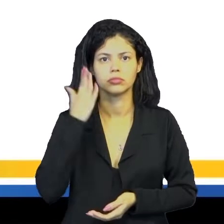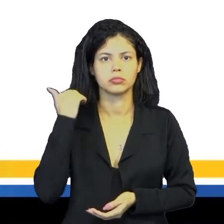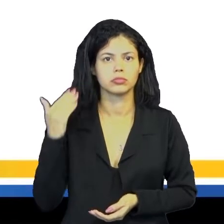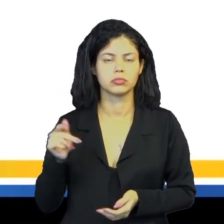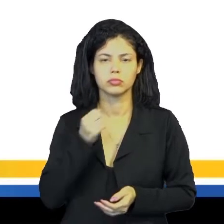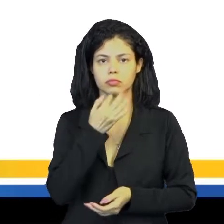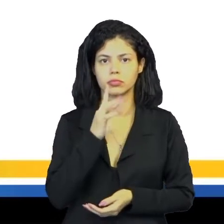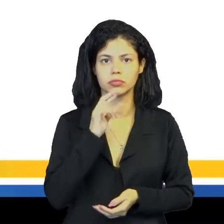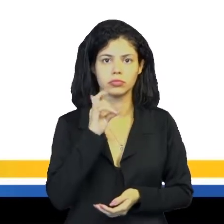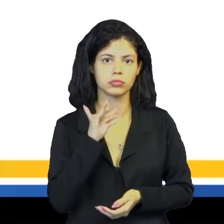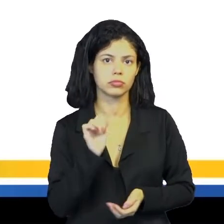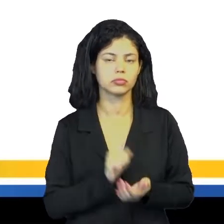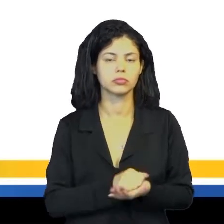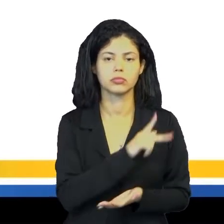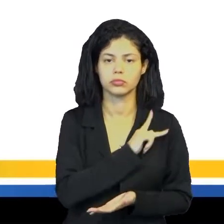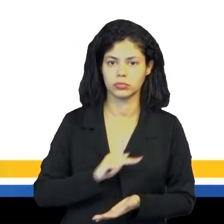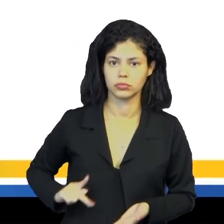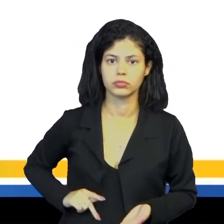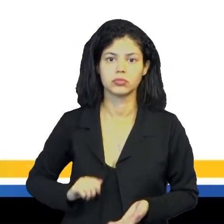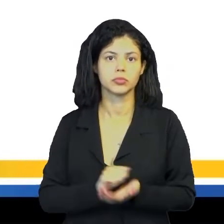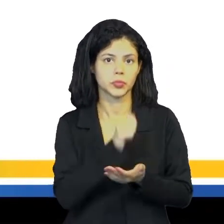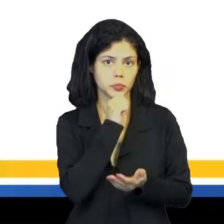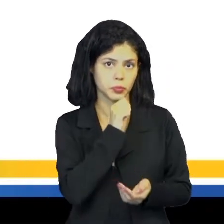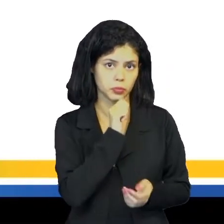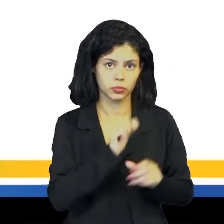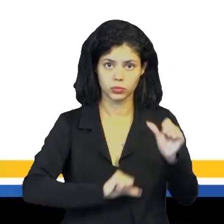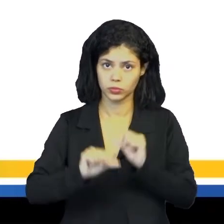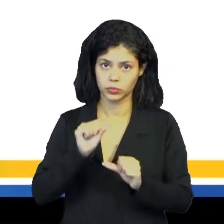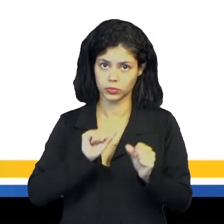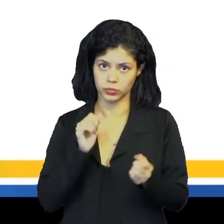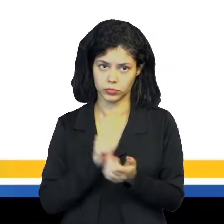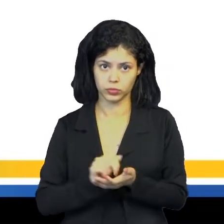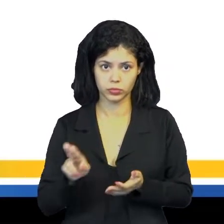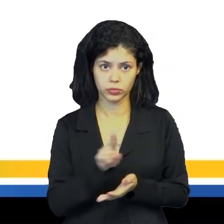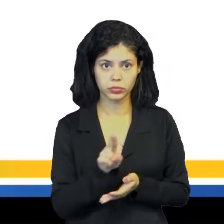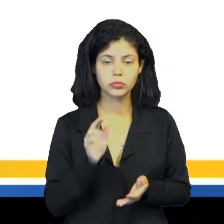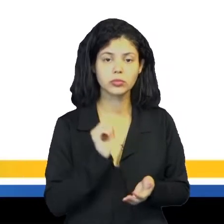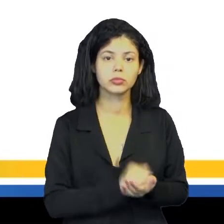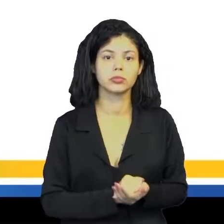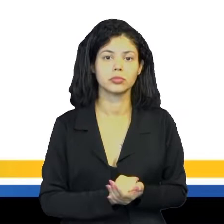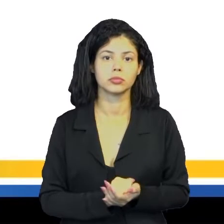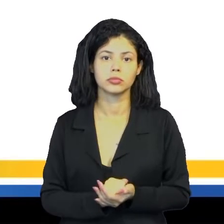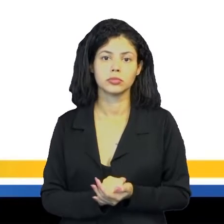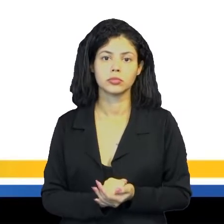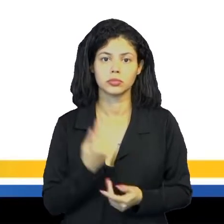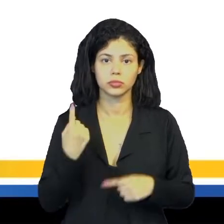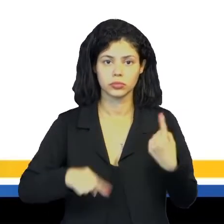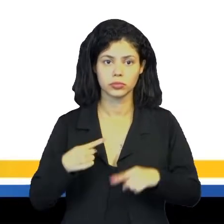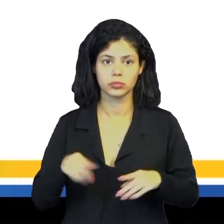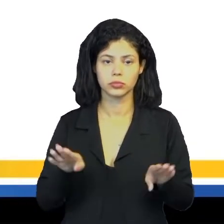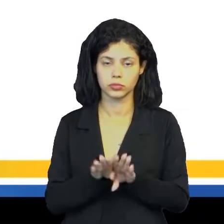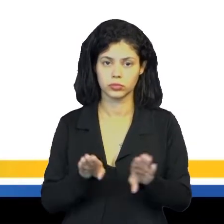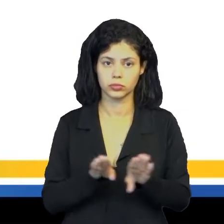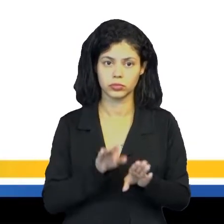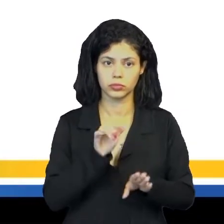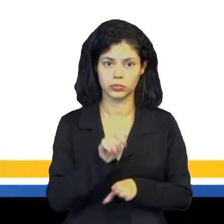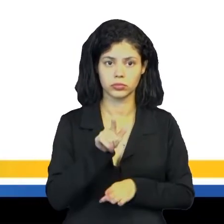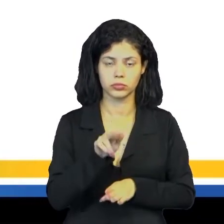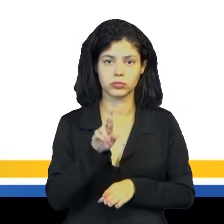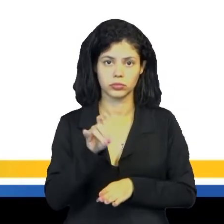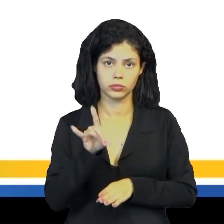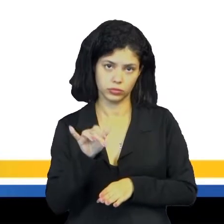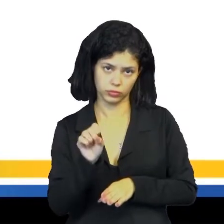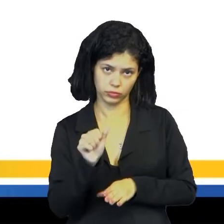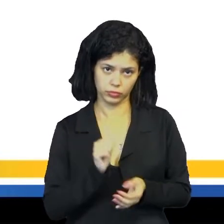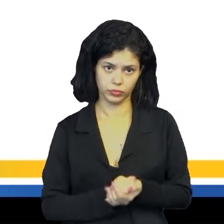presidente. Em troca, recebiam mais recursos e garantiam nomeações, em cargos políticos e dos seus aliados. Outro nome